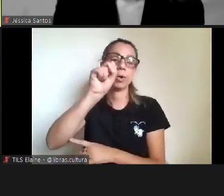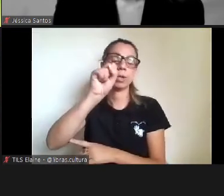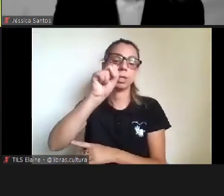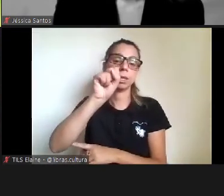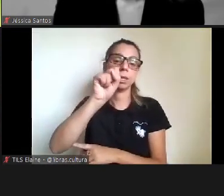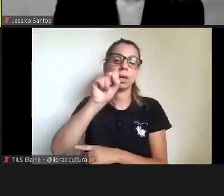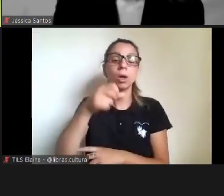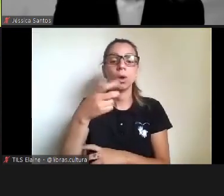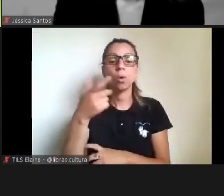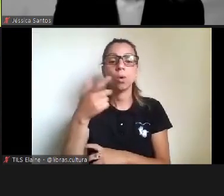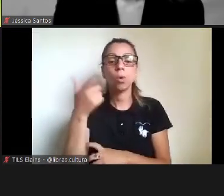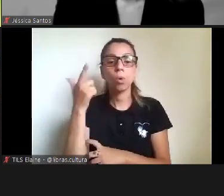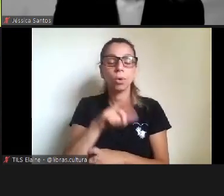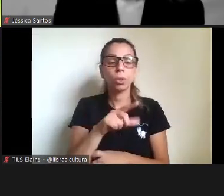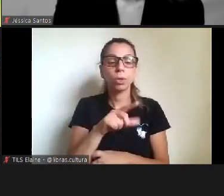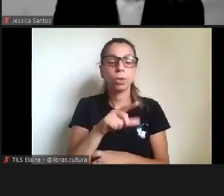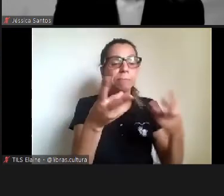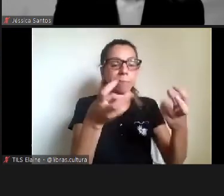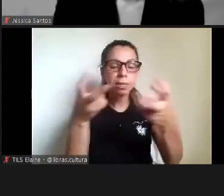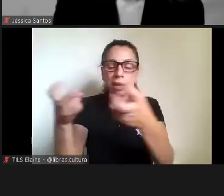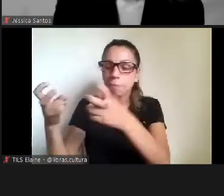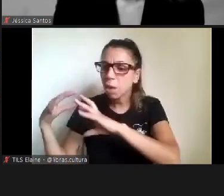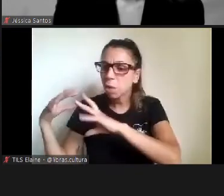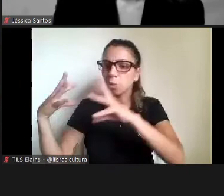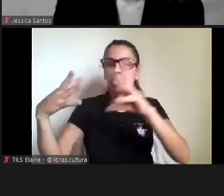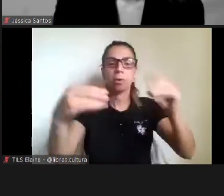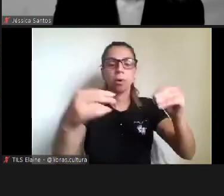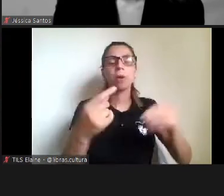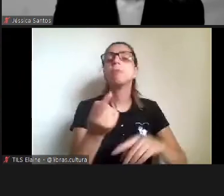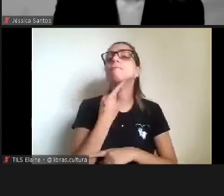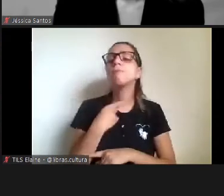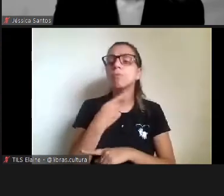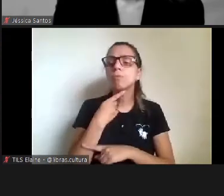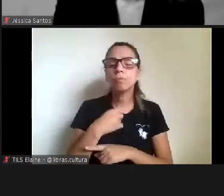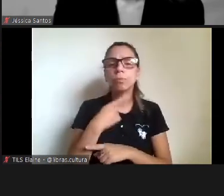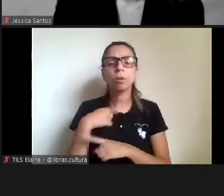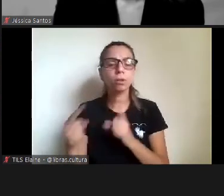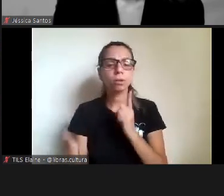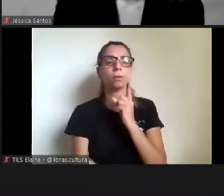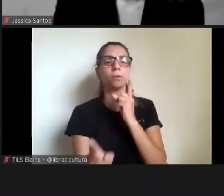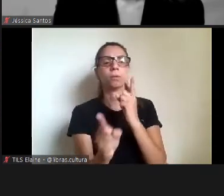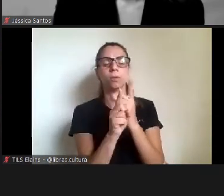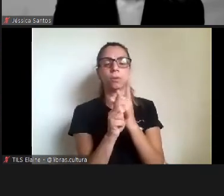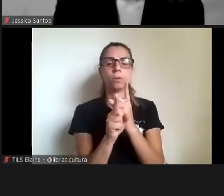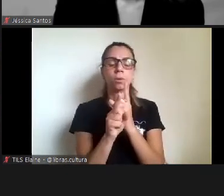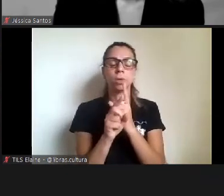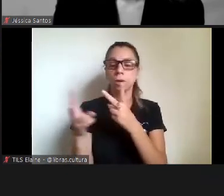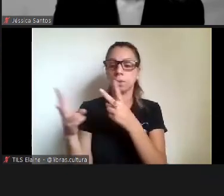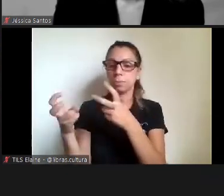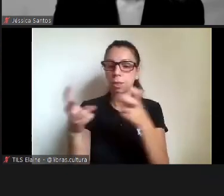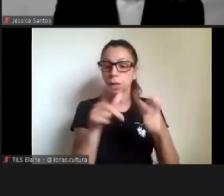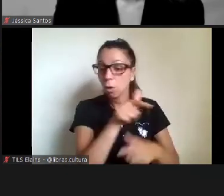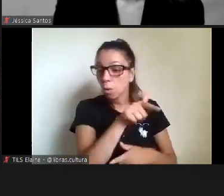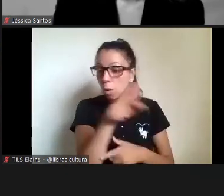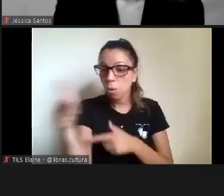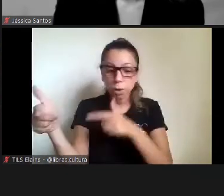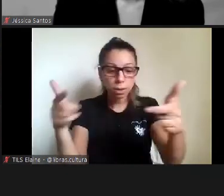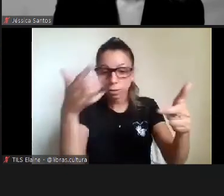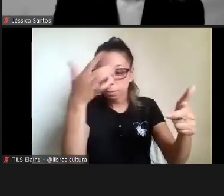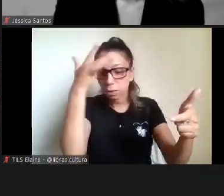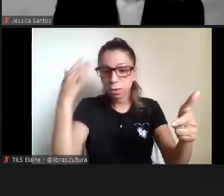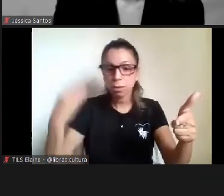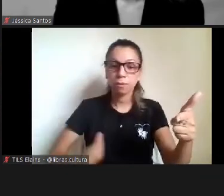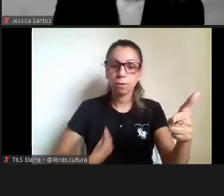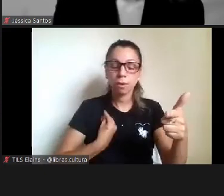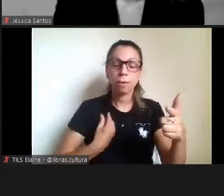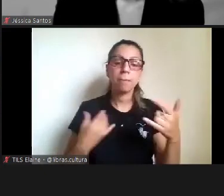em todo mundo. A vontade de se encontrar, a vontade de ver outros corpos vivos, porque me parece